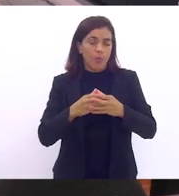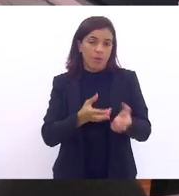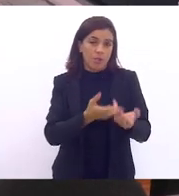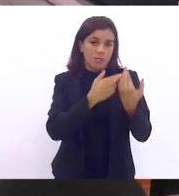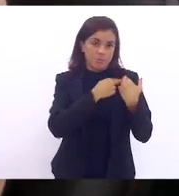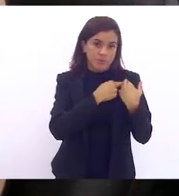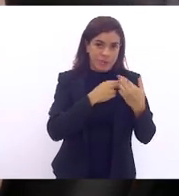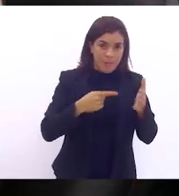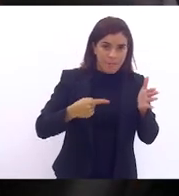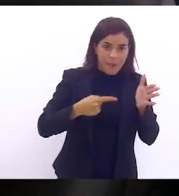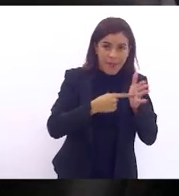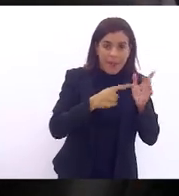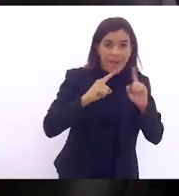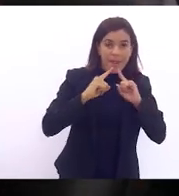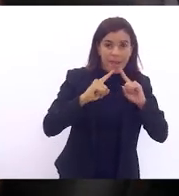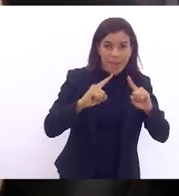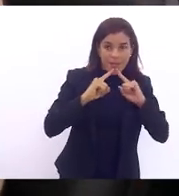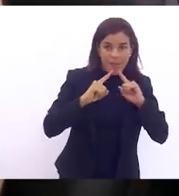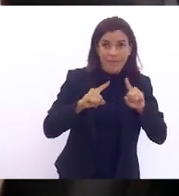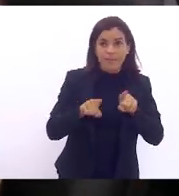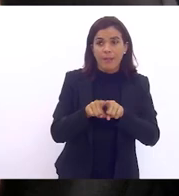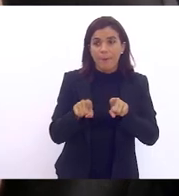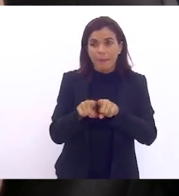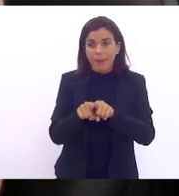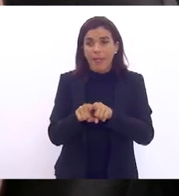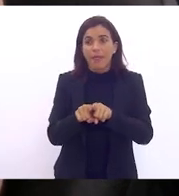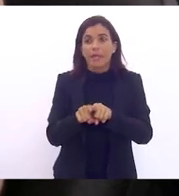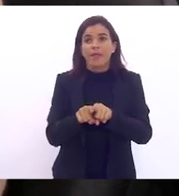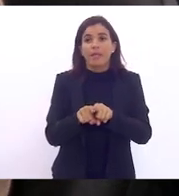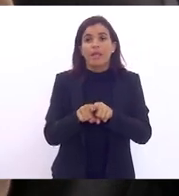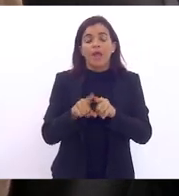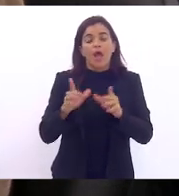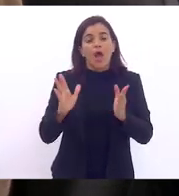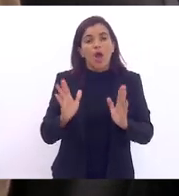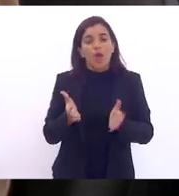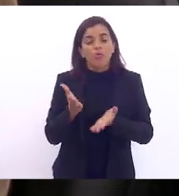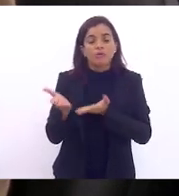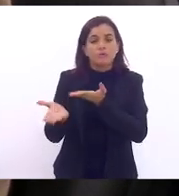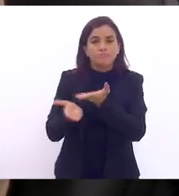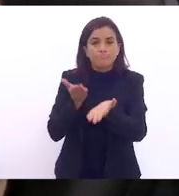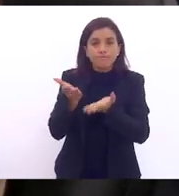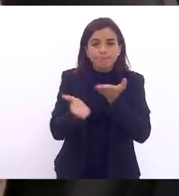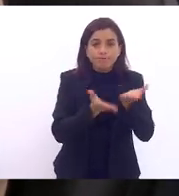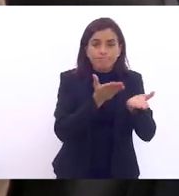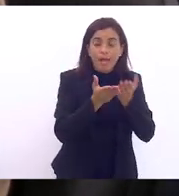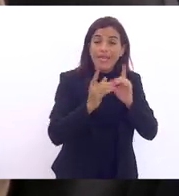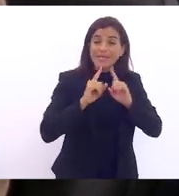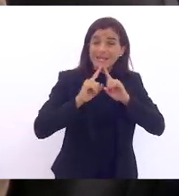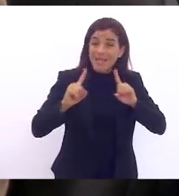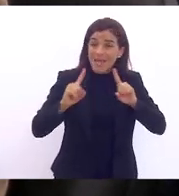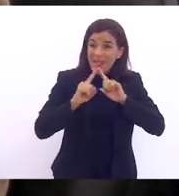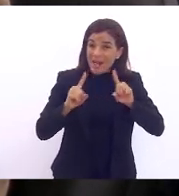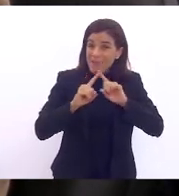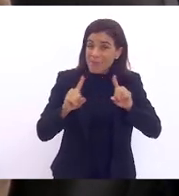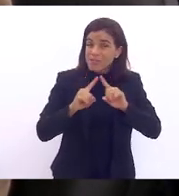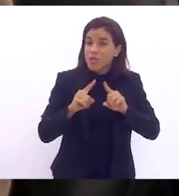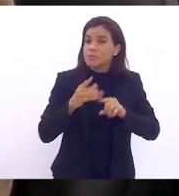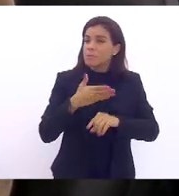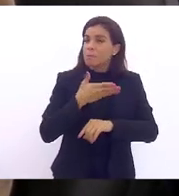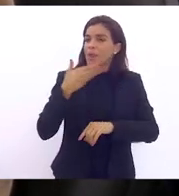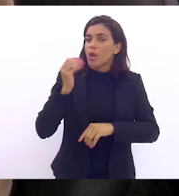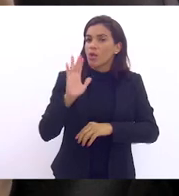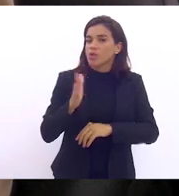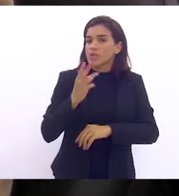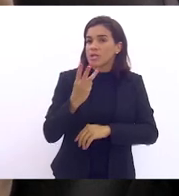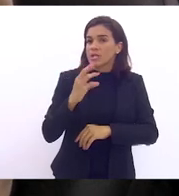ouvidoria seja um carro Itinerante sempre as regiões institucionais pode te falar com essas reclamações a gente melhorou em cerca de 30%